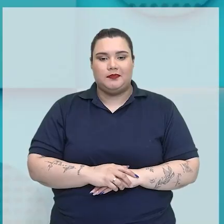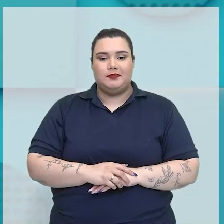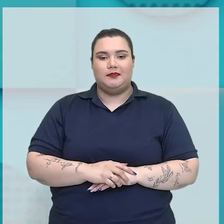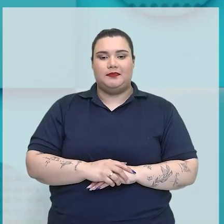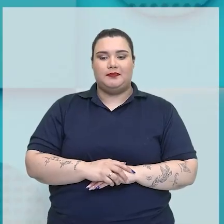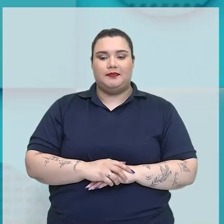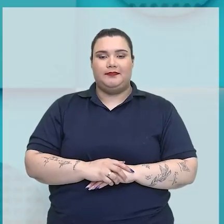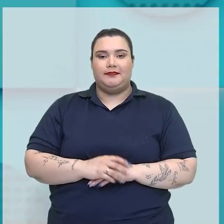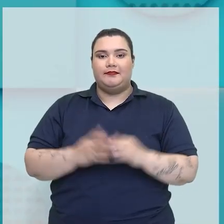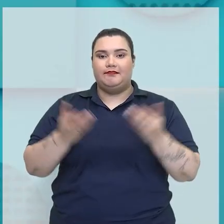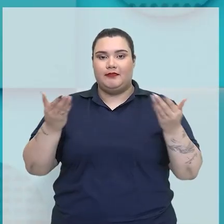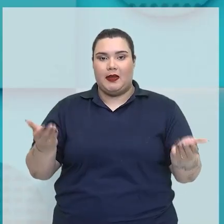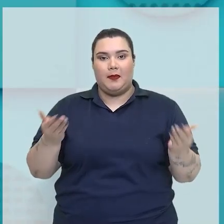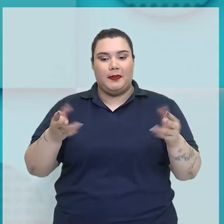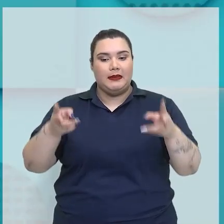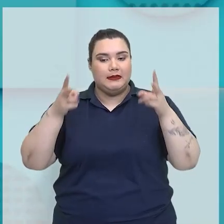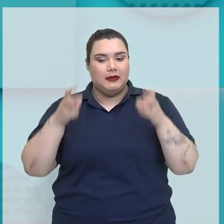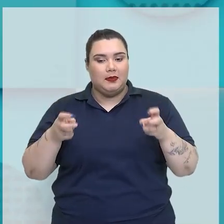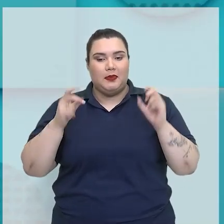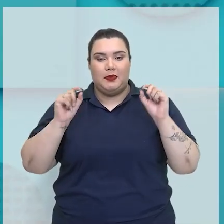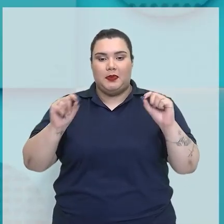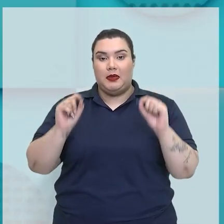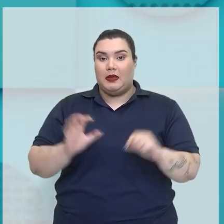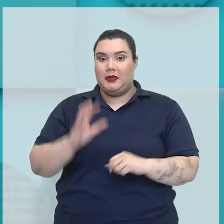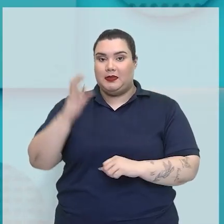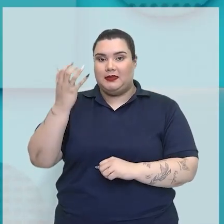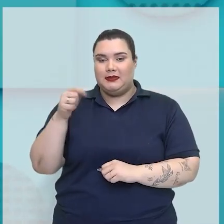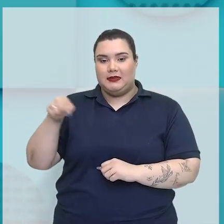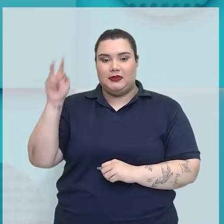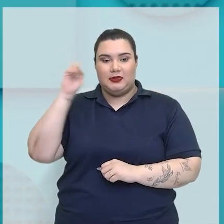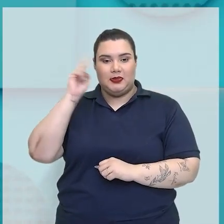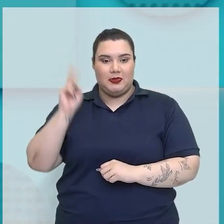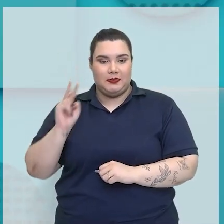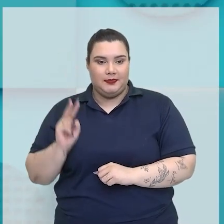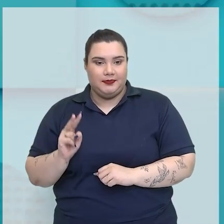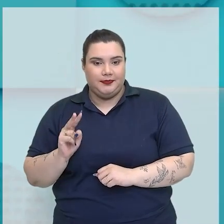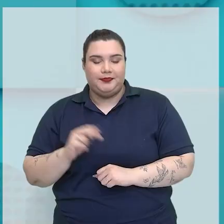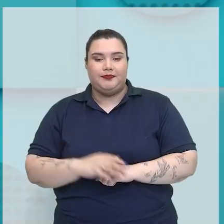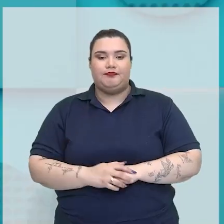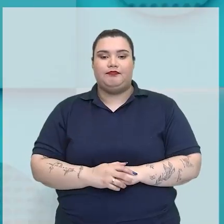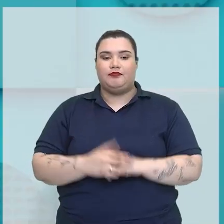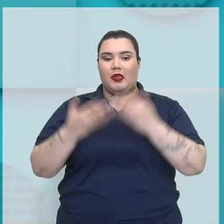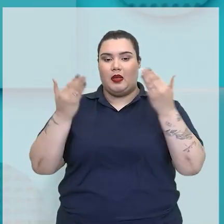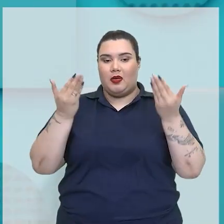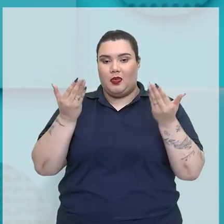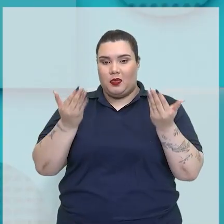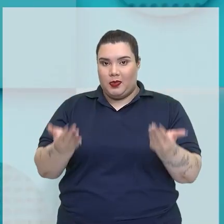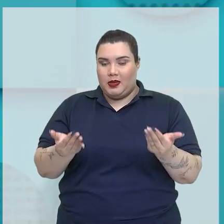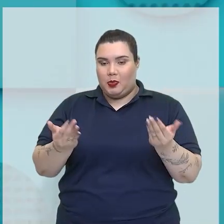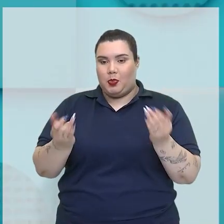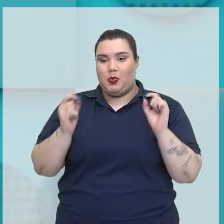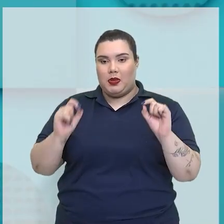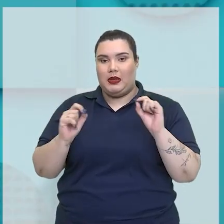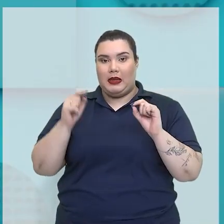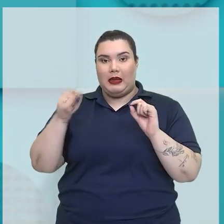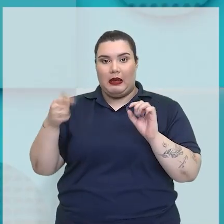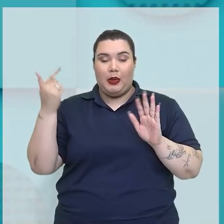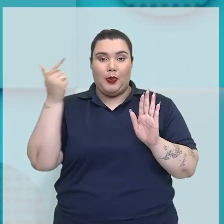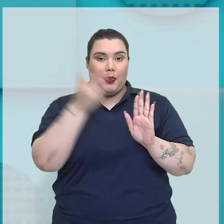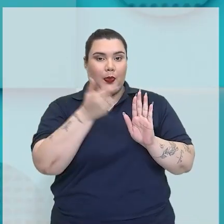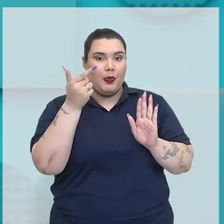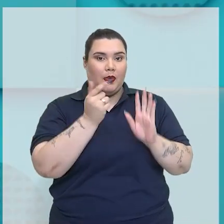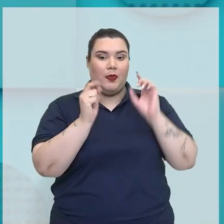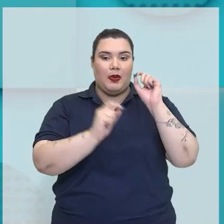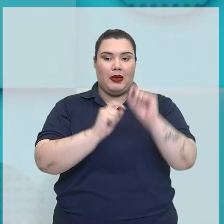Muito bem, perceberam o que foi que aconteceu nessa historinha? Pois é, então, a ironia está presente no fato de